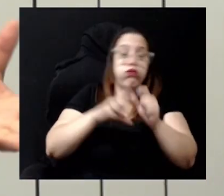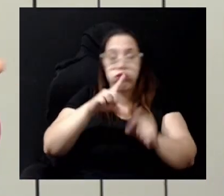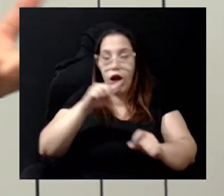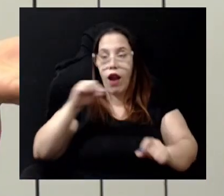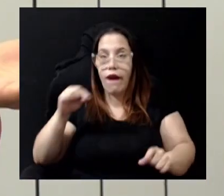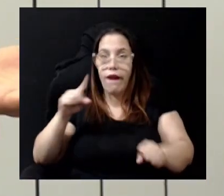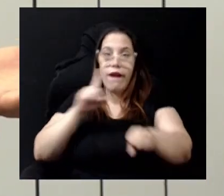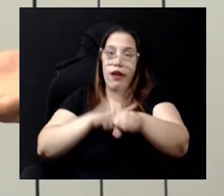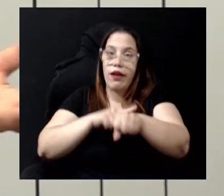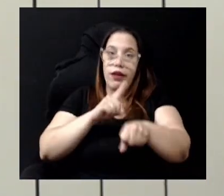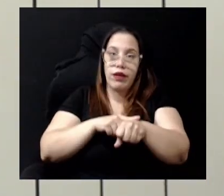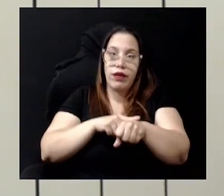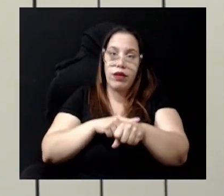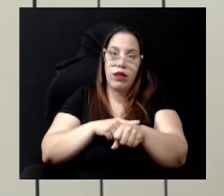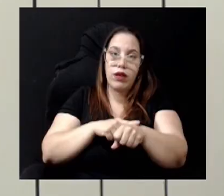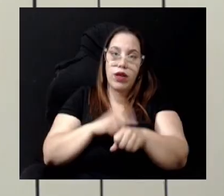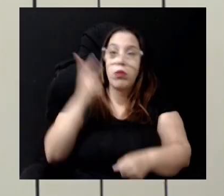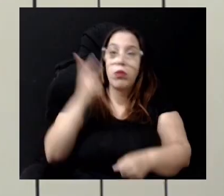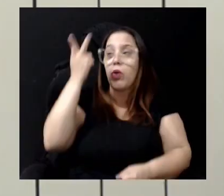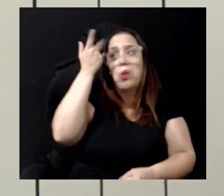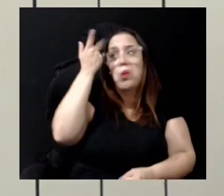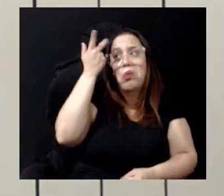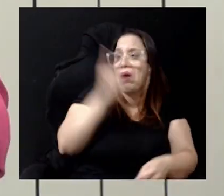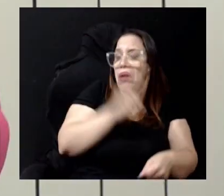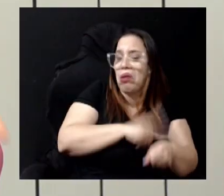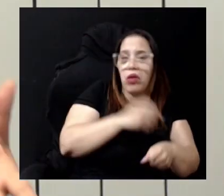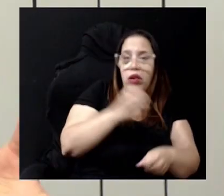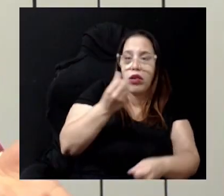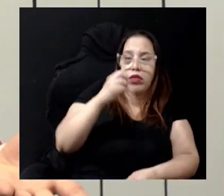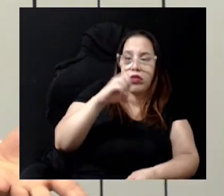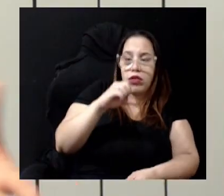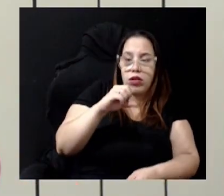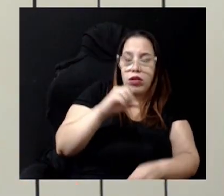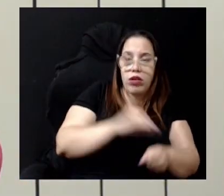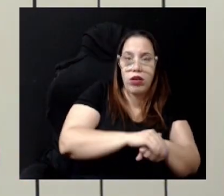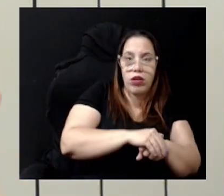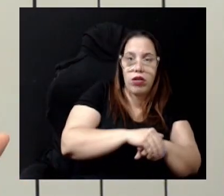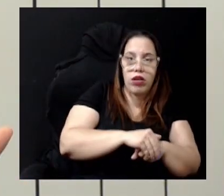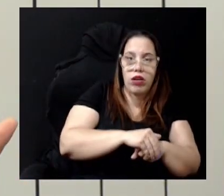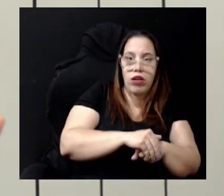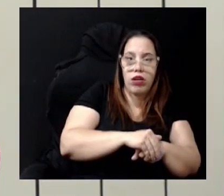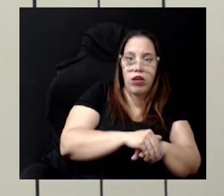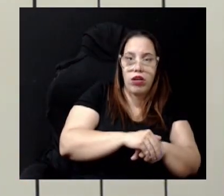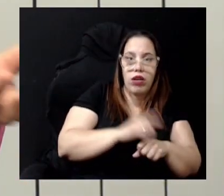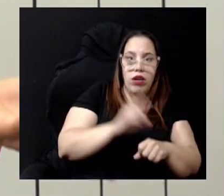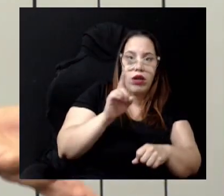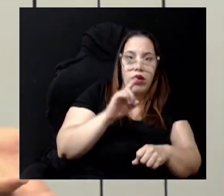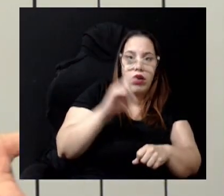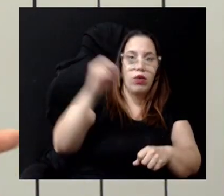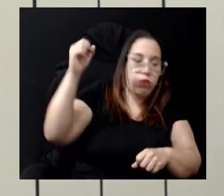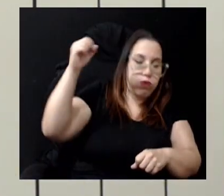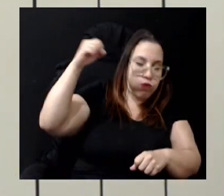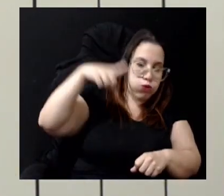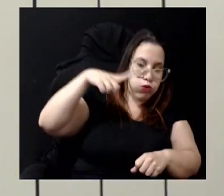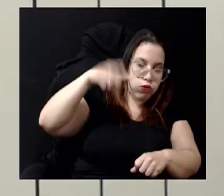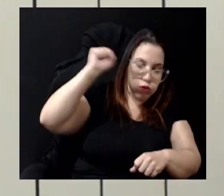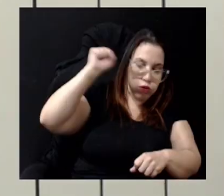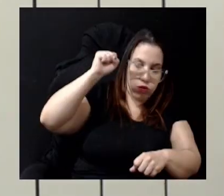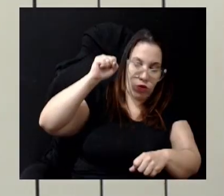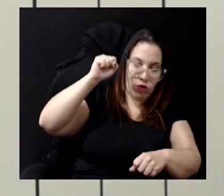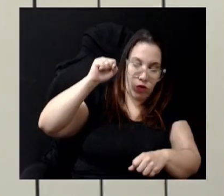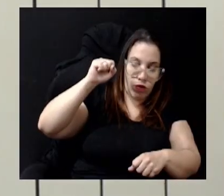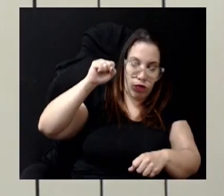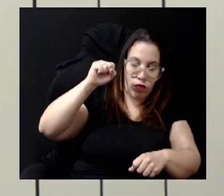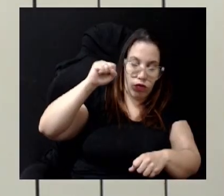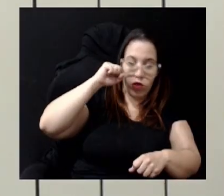se fosse num horário normal, ali 19 horas, 20 horas, já estaria sem a luz do sol, e aí as pessoas acabam ficando mais